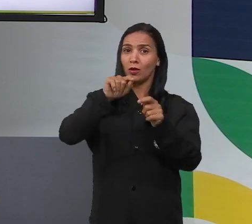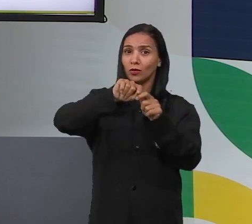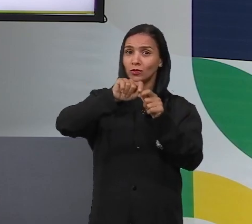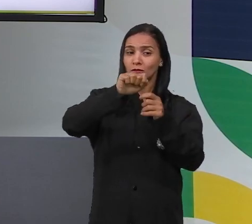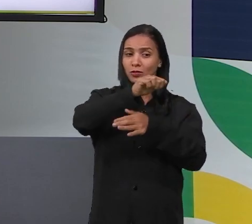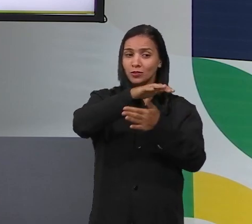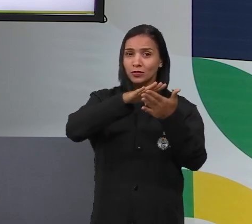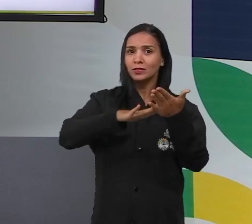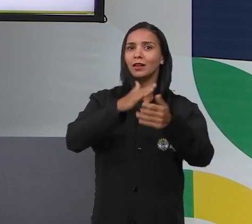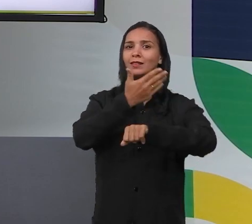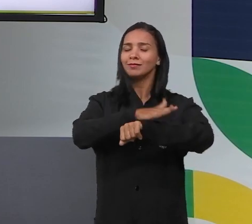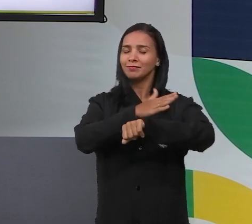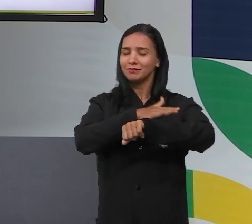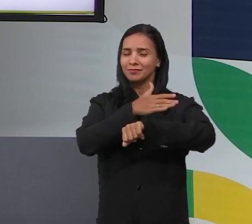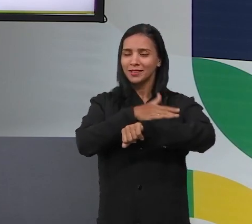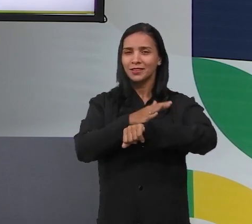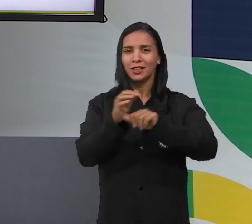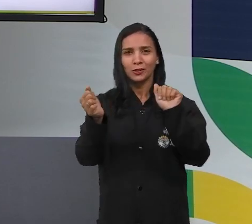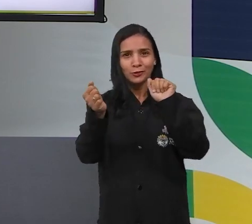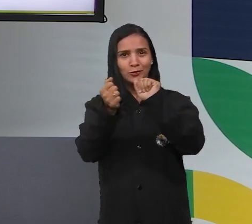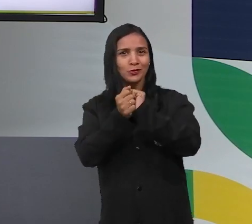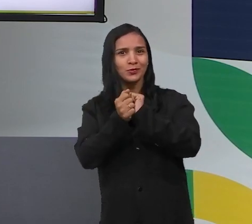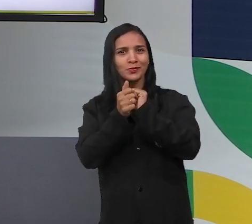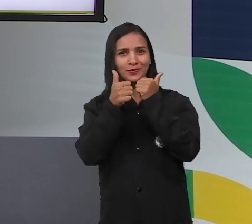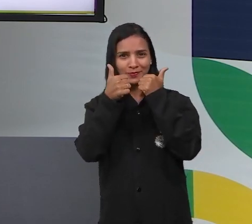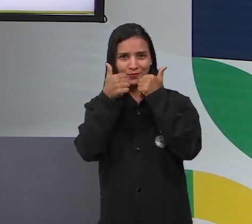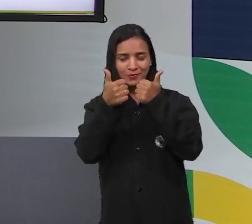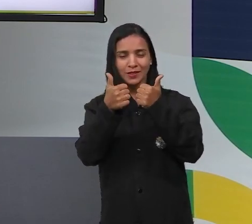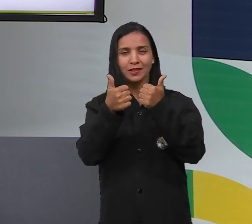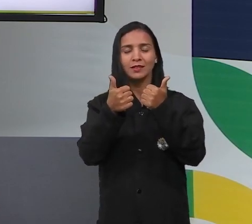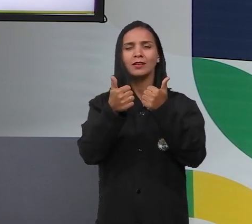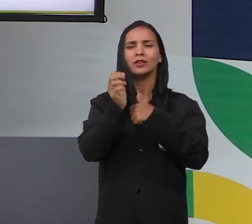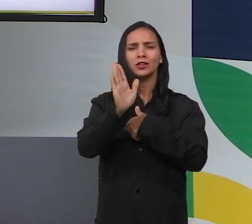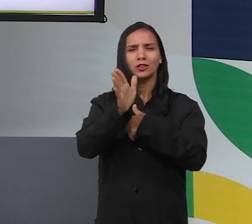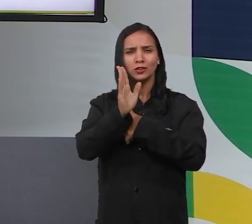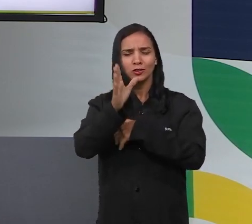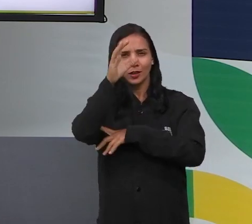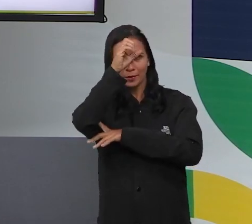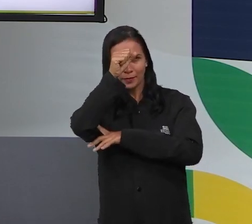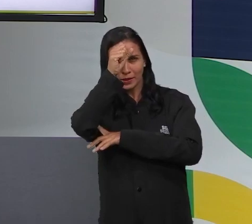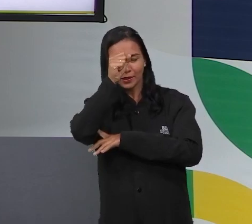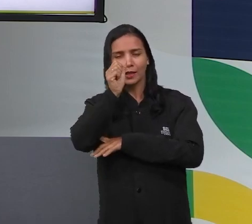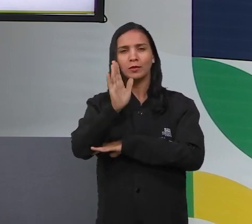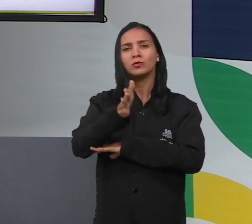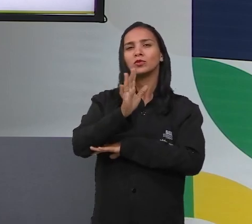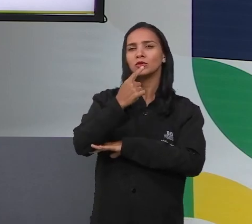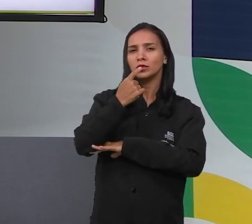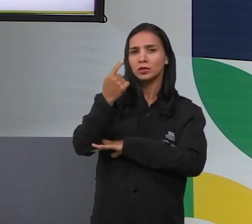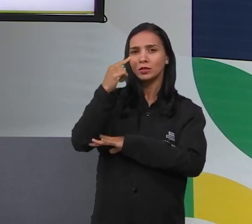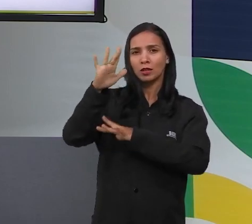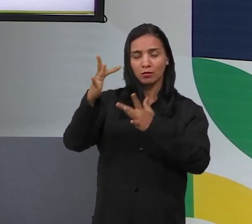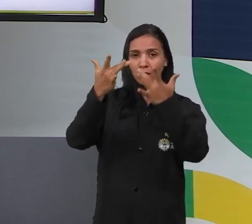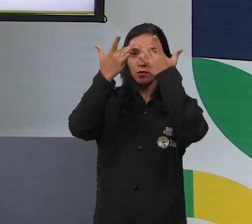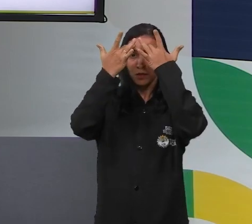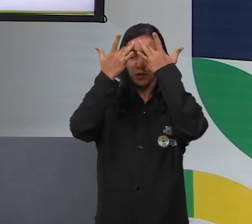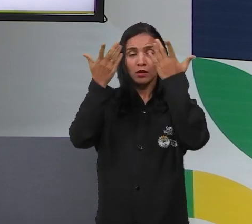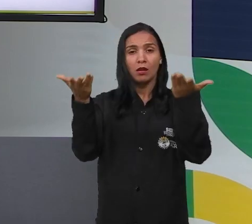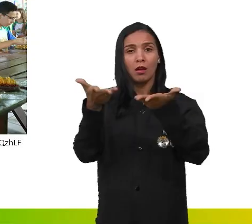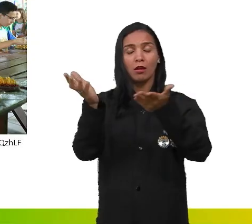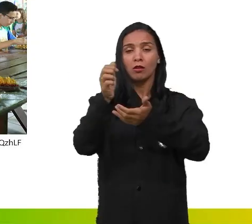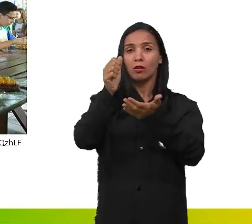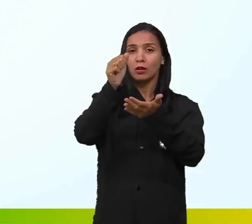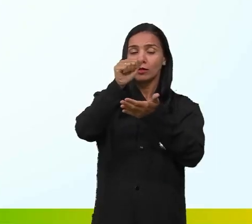vamos praticar, let's practice, a respeito do que acabamos de ver em relação às preposições, tudo bem? Vamos